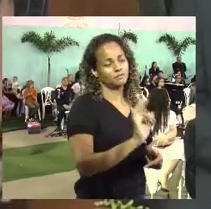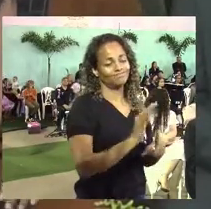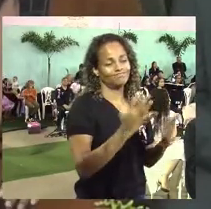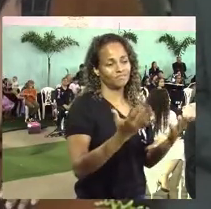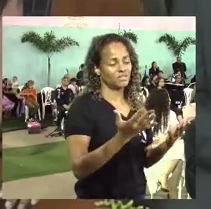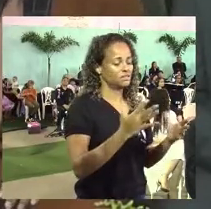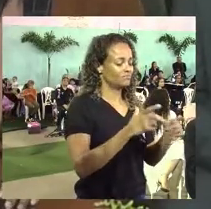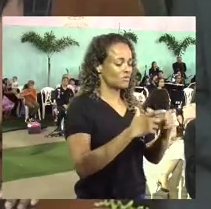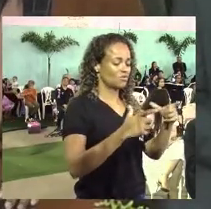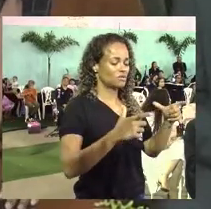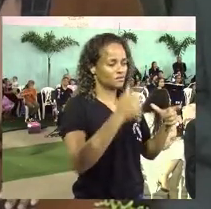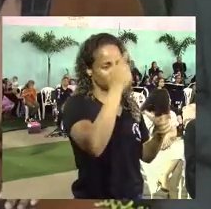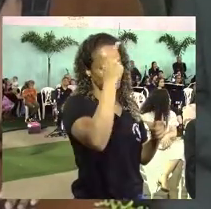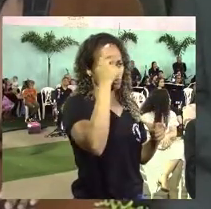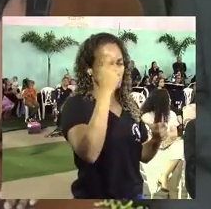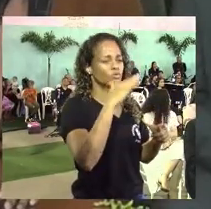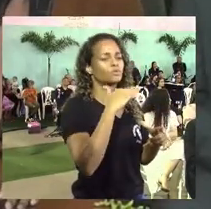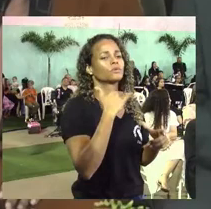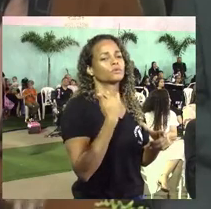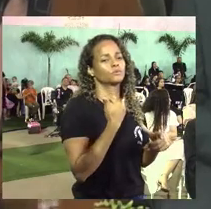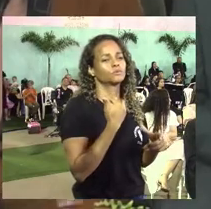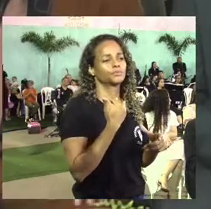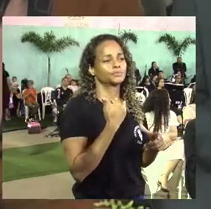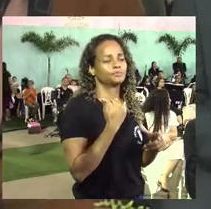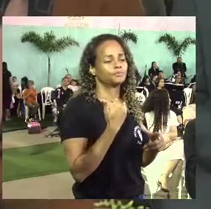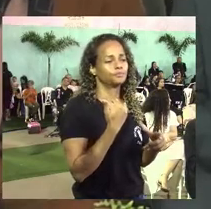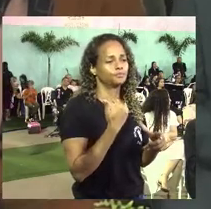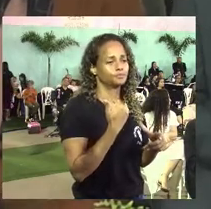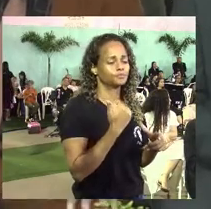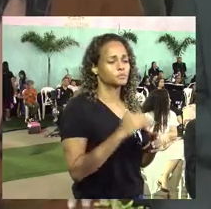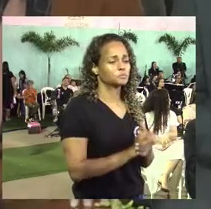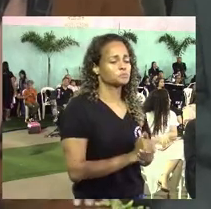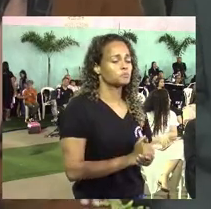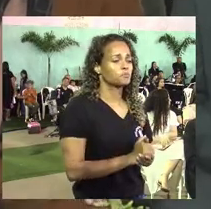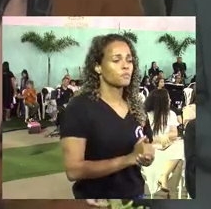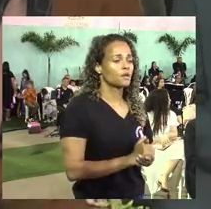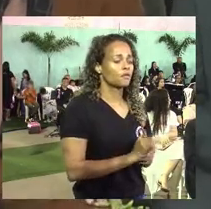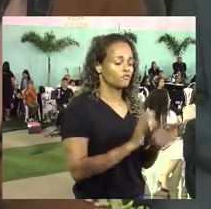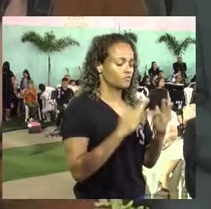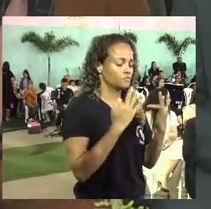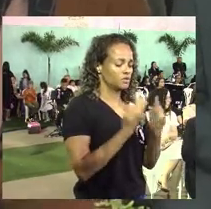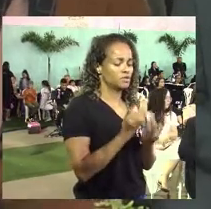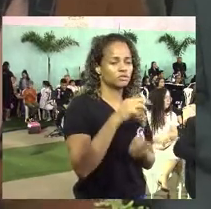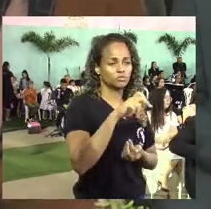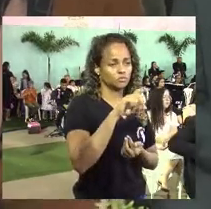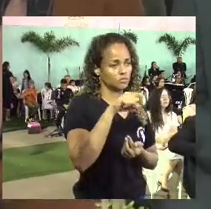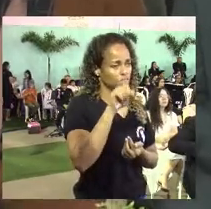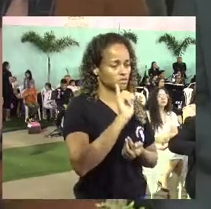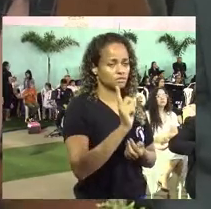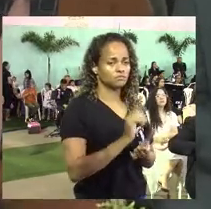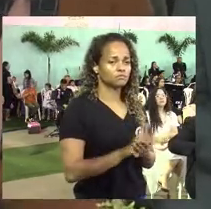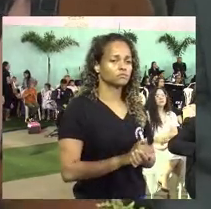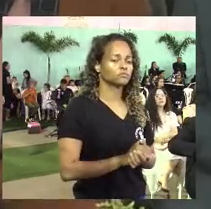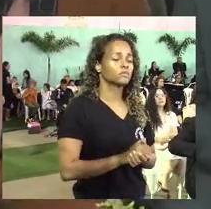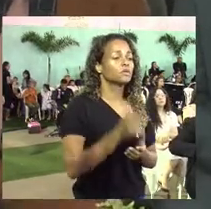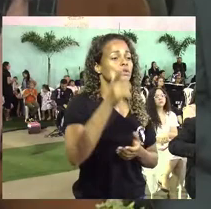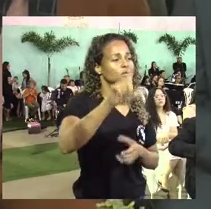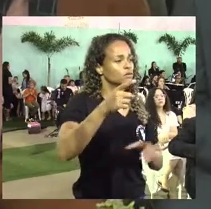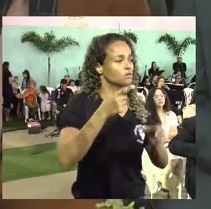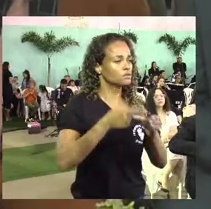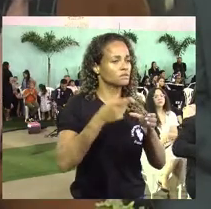sua família exceto Noé e sua família lá em Sodoma e Gomorra logo não tinha mensagem